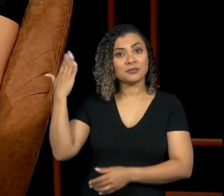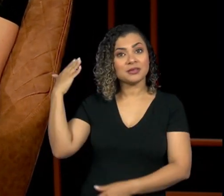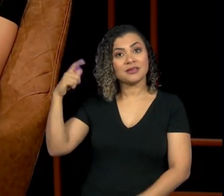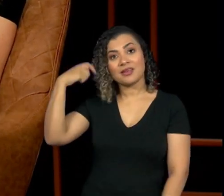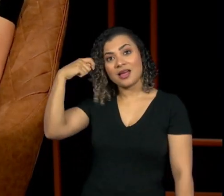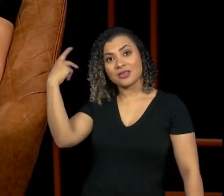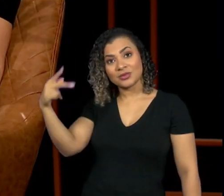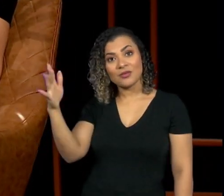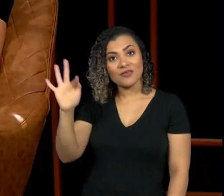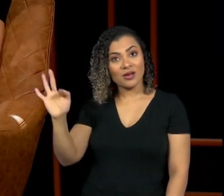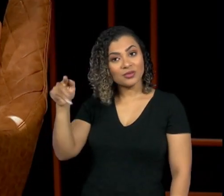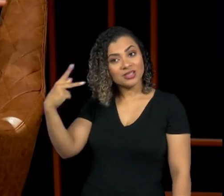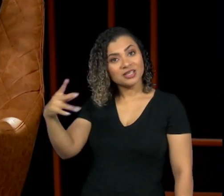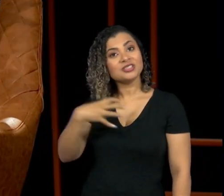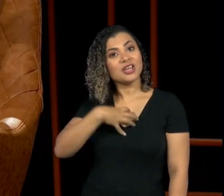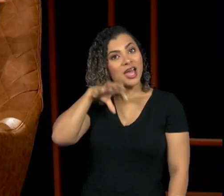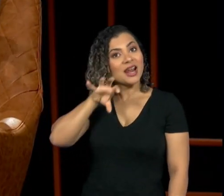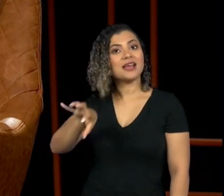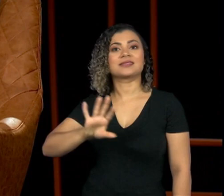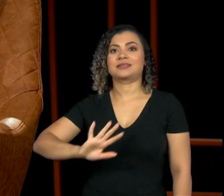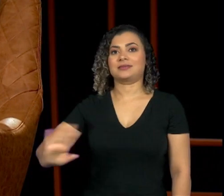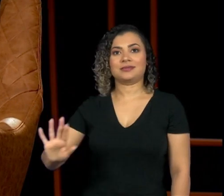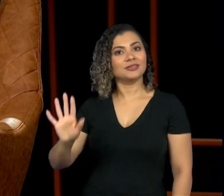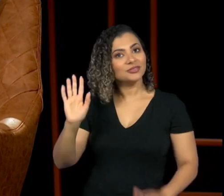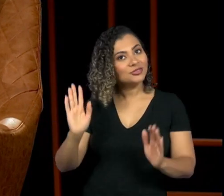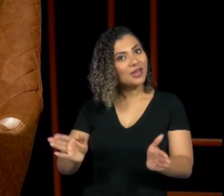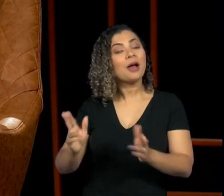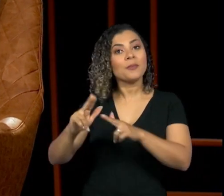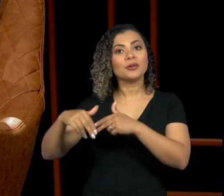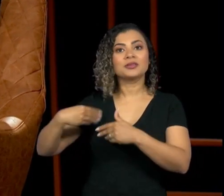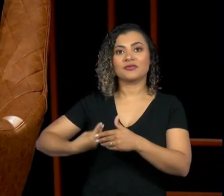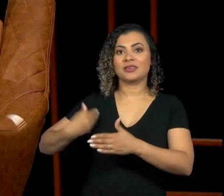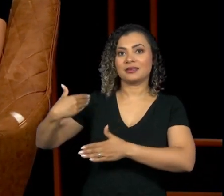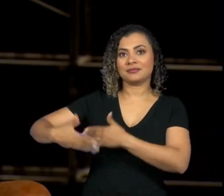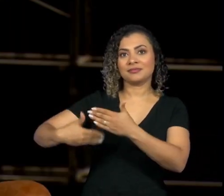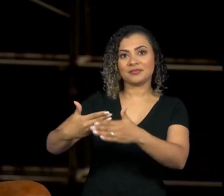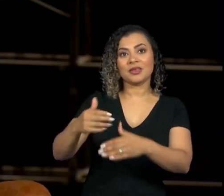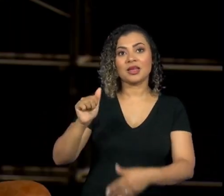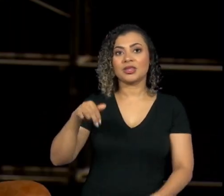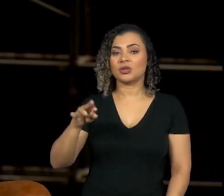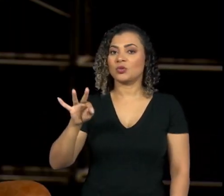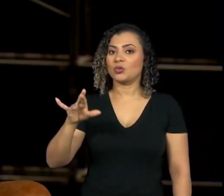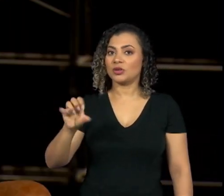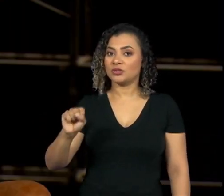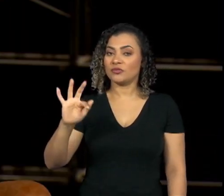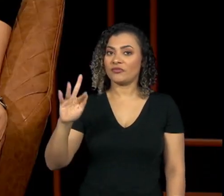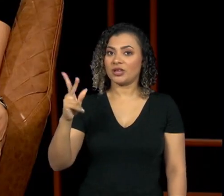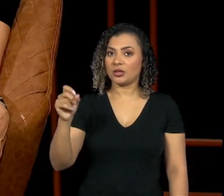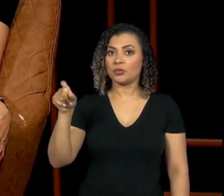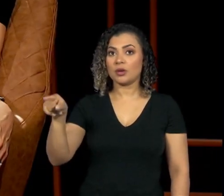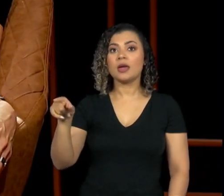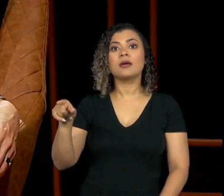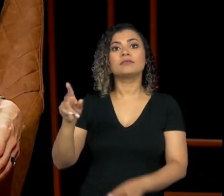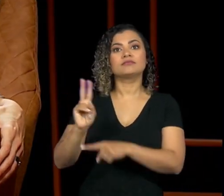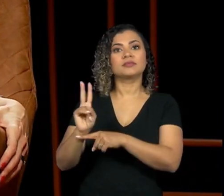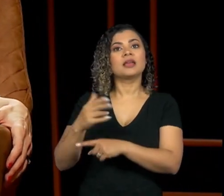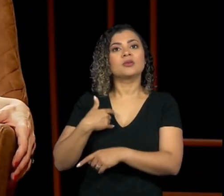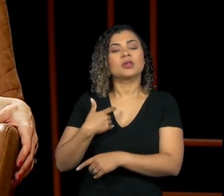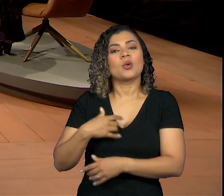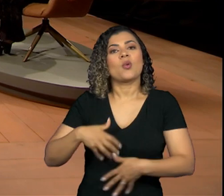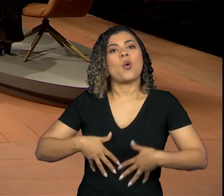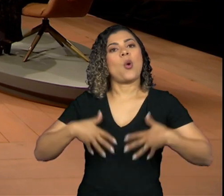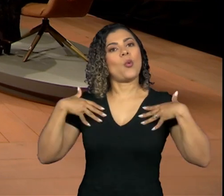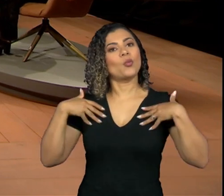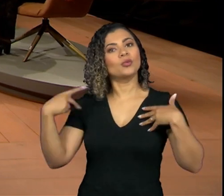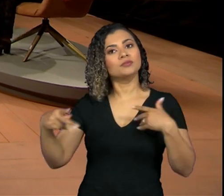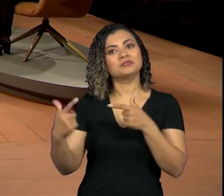já era assim... Lee Taylor e tal, e ele vai fazer o caminho dele com Antunes Filho, né? Uhum. É um clipe que eu tenho muito orgulho de ter feito